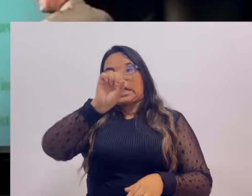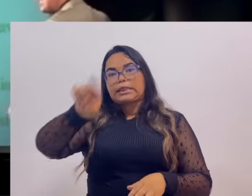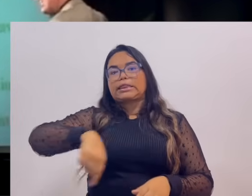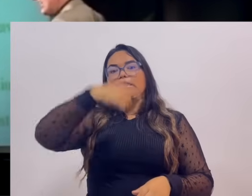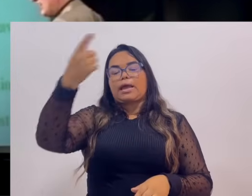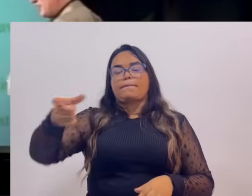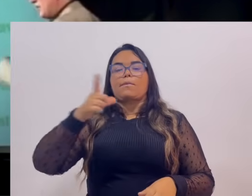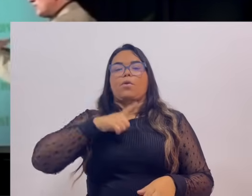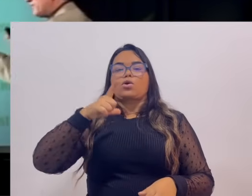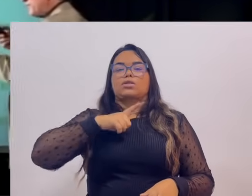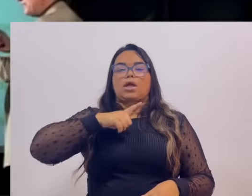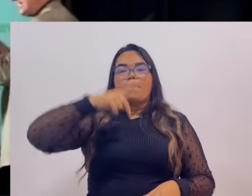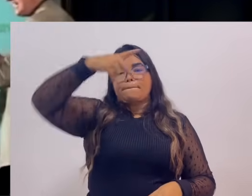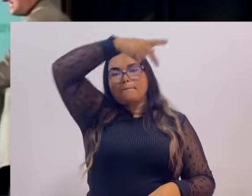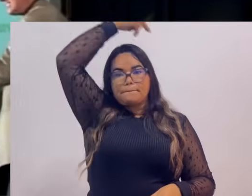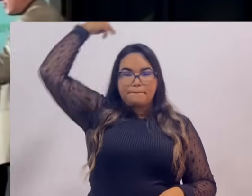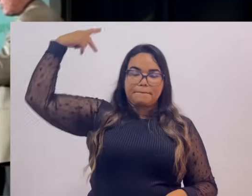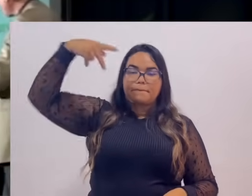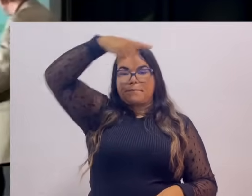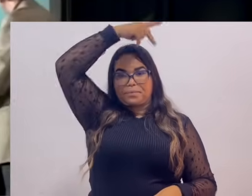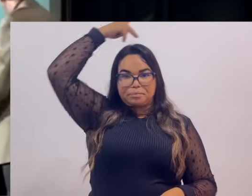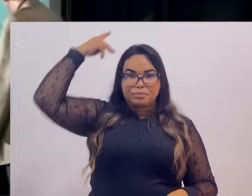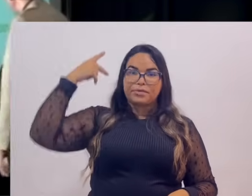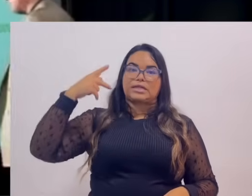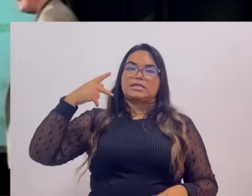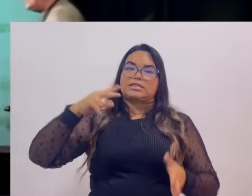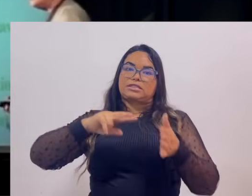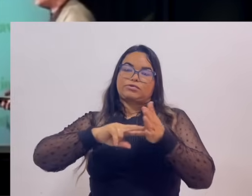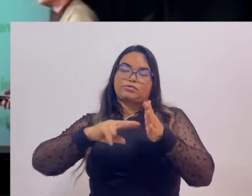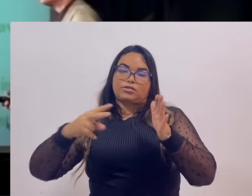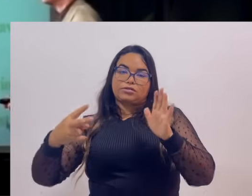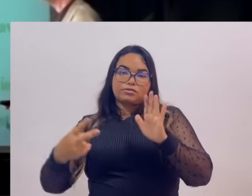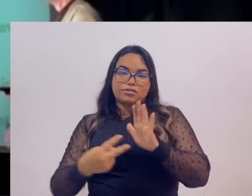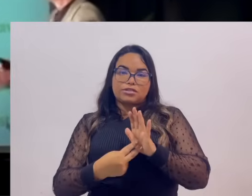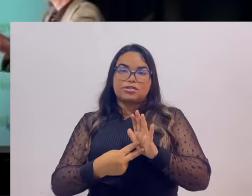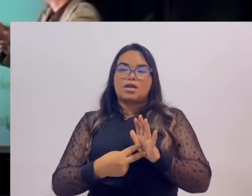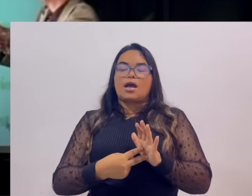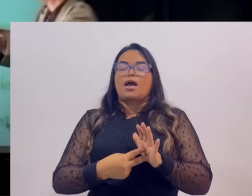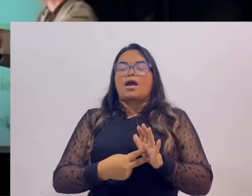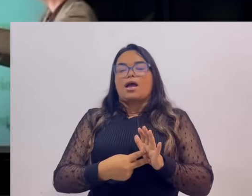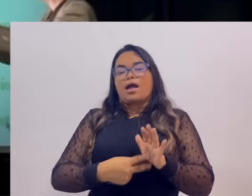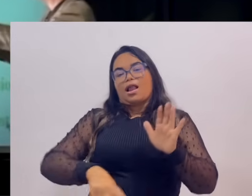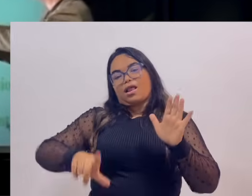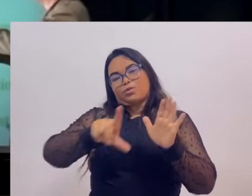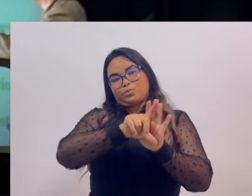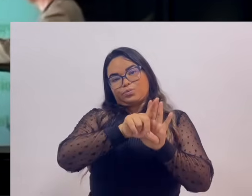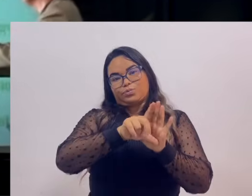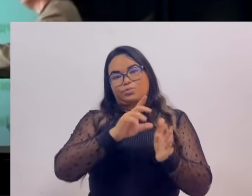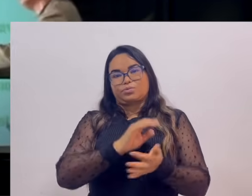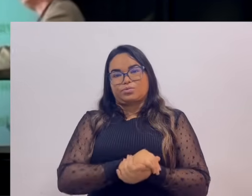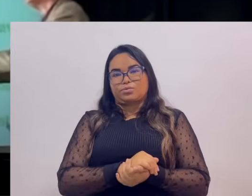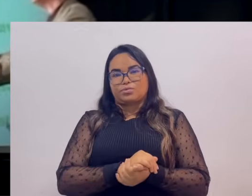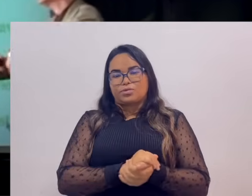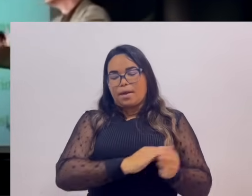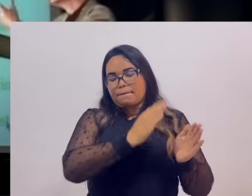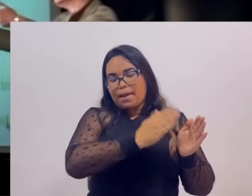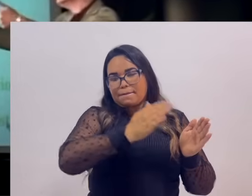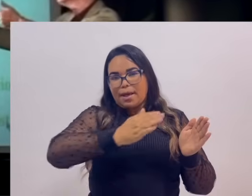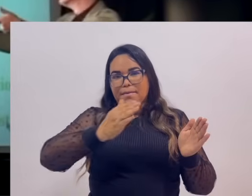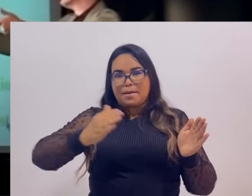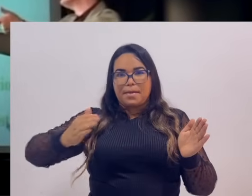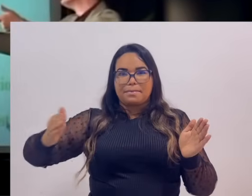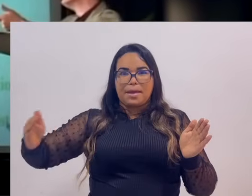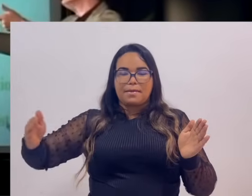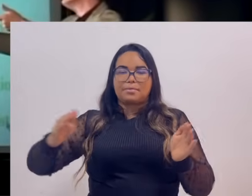em Sivan 6 50 dias depois era o Pentecostes e esse celebrava a doação da lei